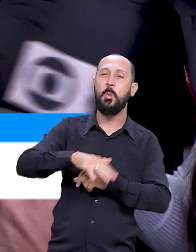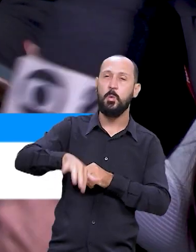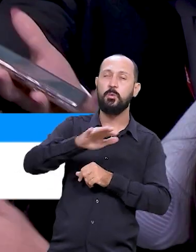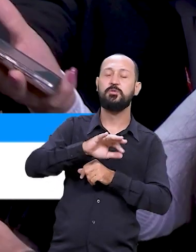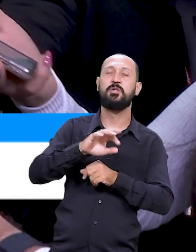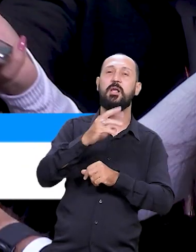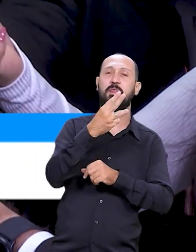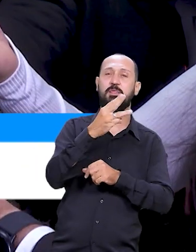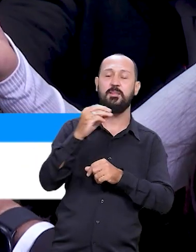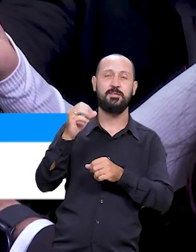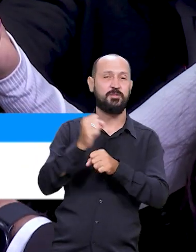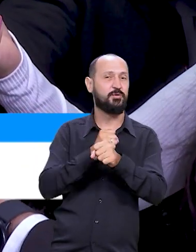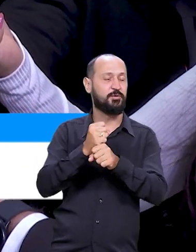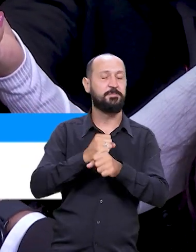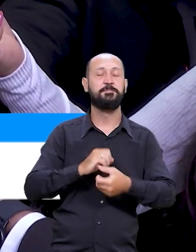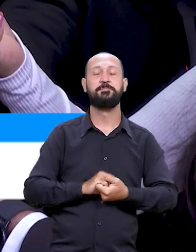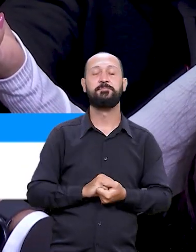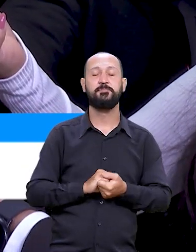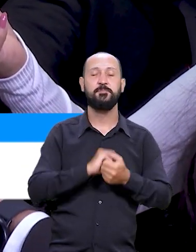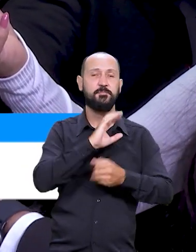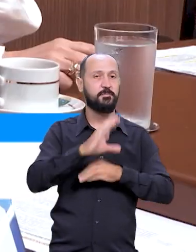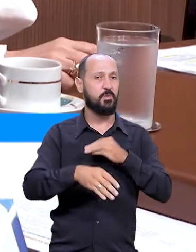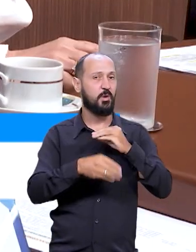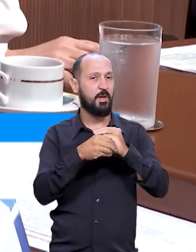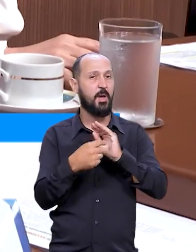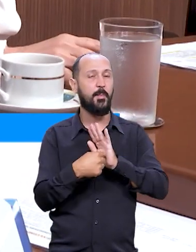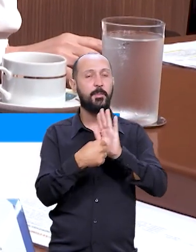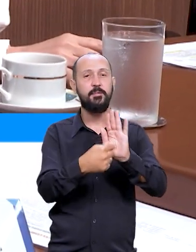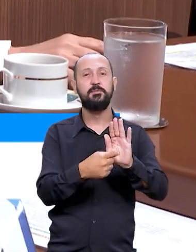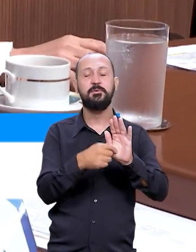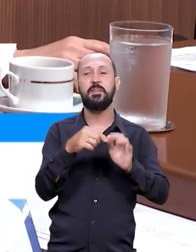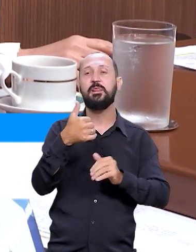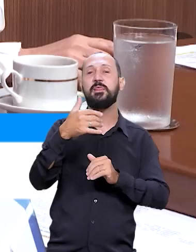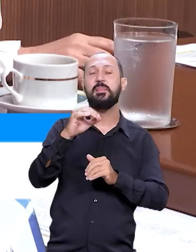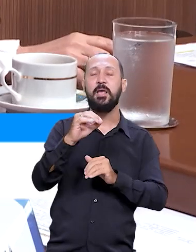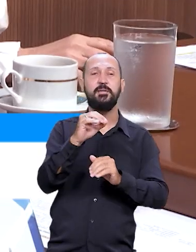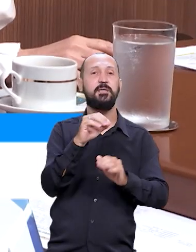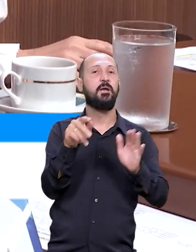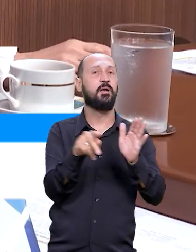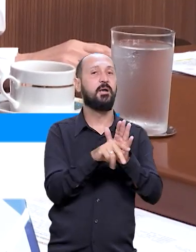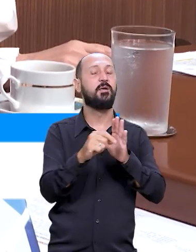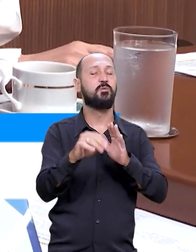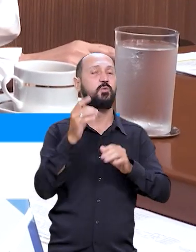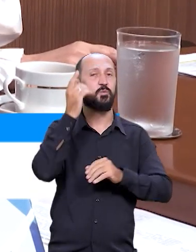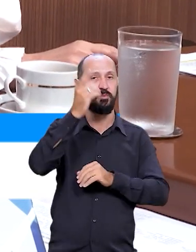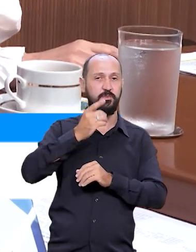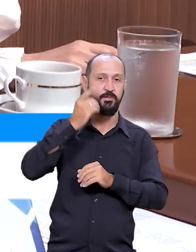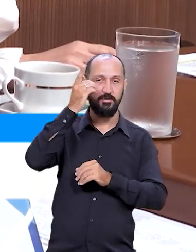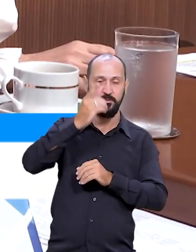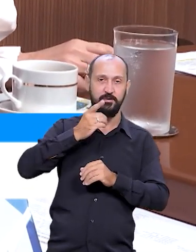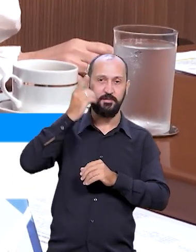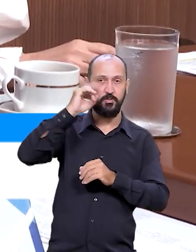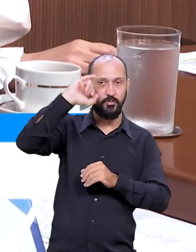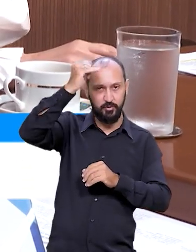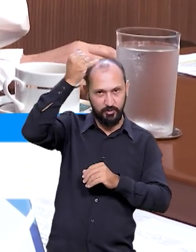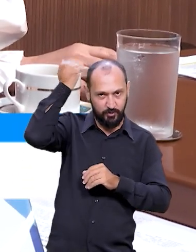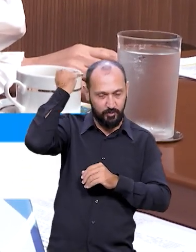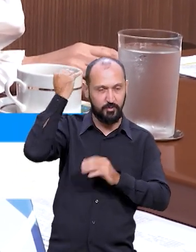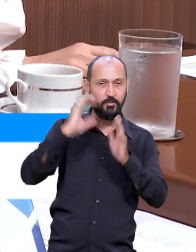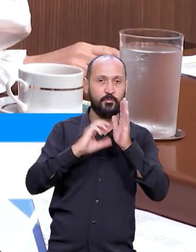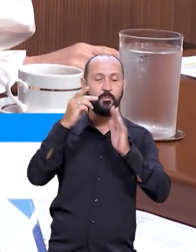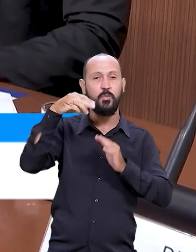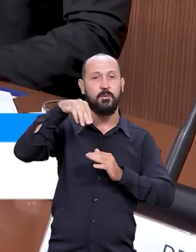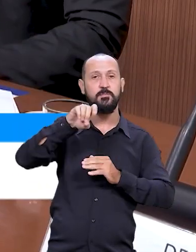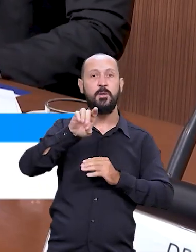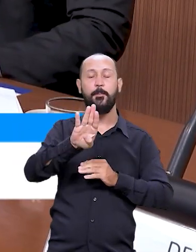que preservam essa área há mais de 300 anos. Das emendas apresentadas, 10 são de autoria do deputado Júnior Mock,